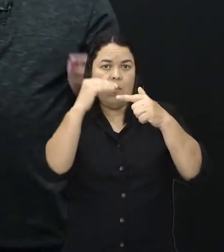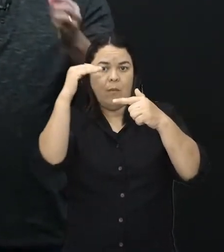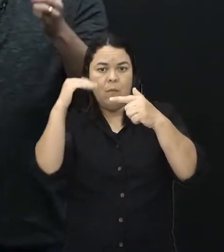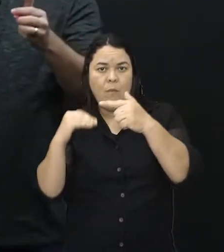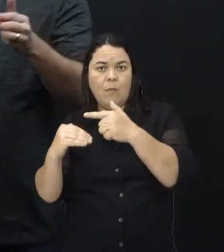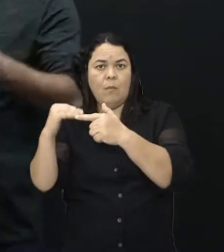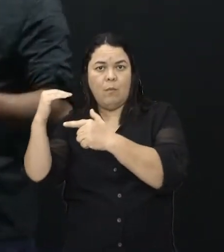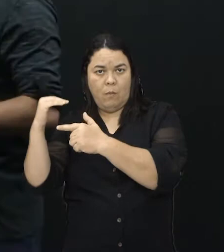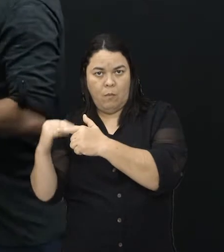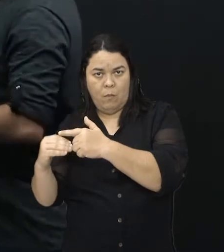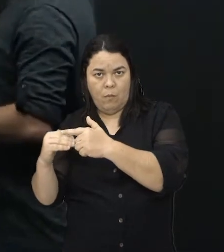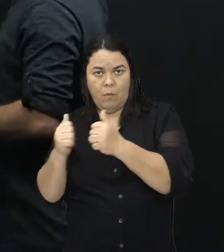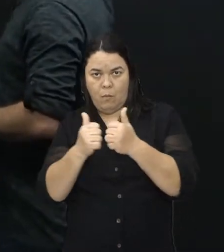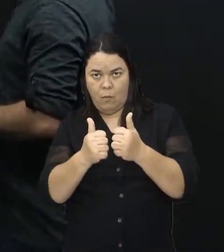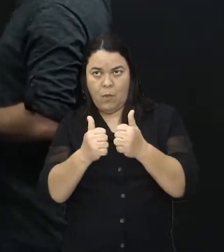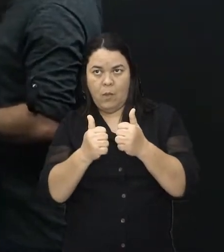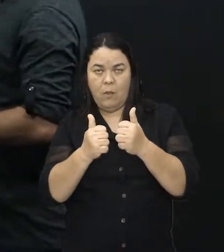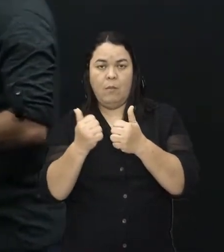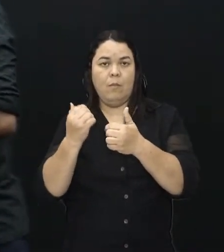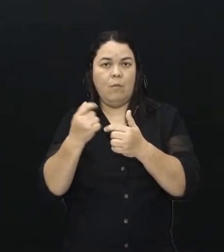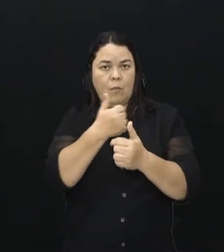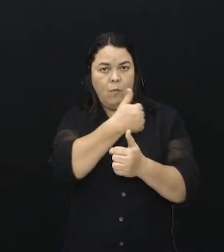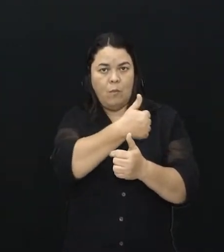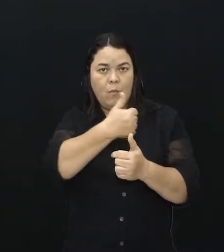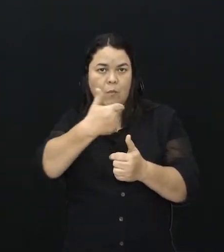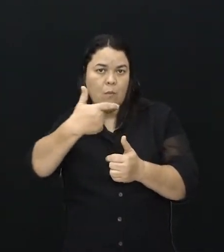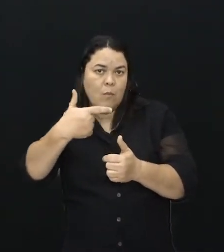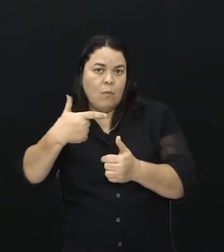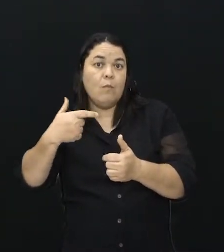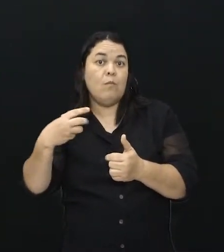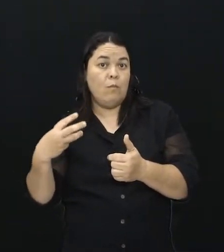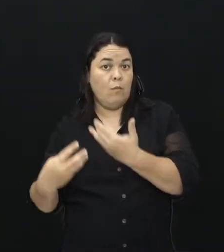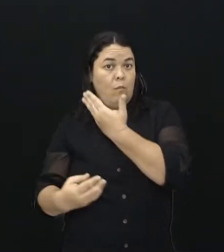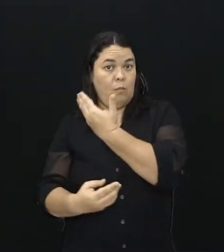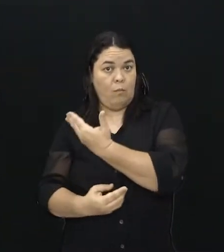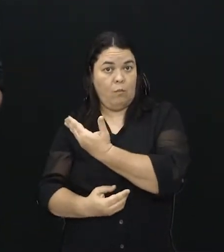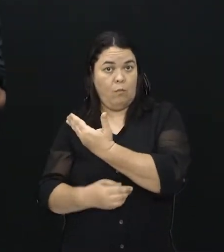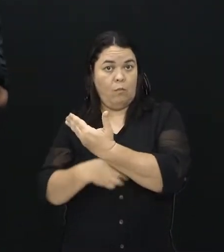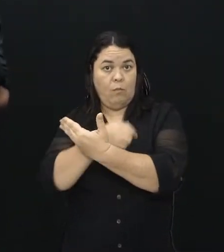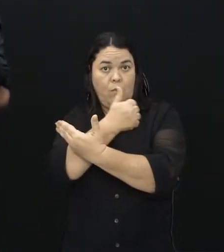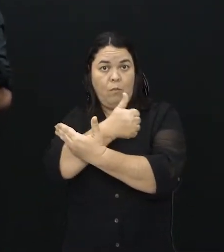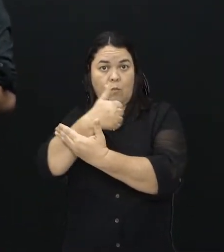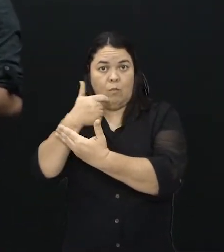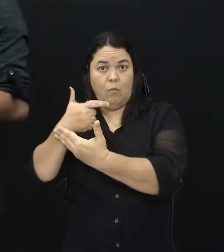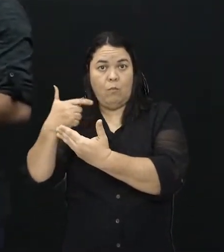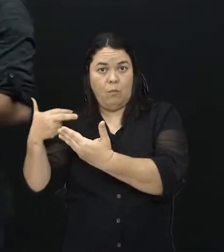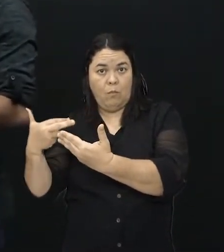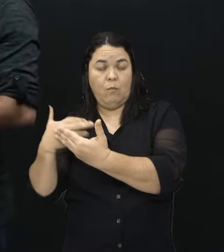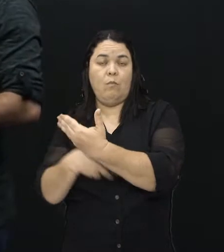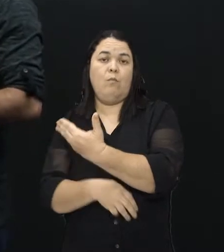ordem. Bacana? Então, ó, 1, 2 e 3, 1 para a primeira fração, 2 para a